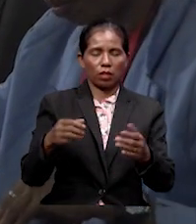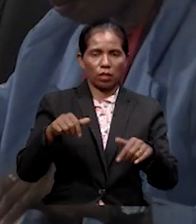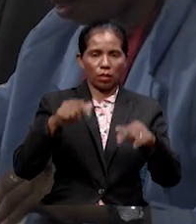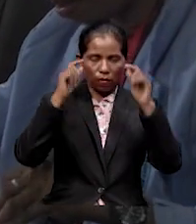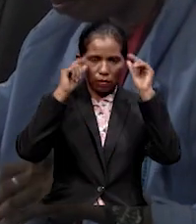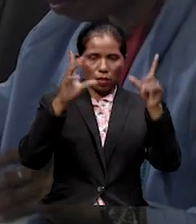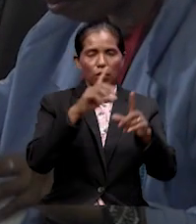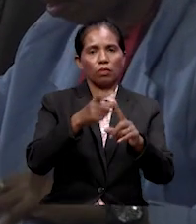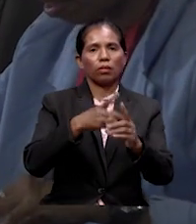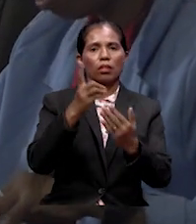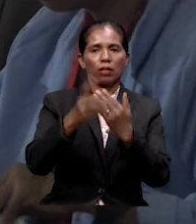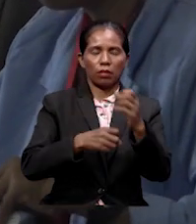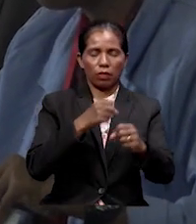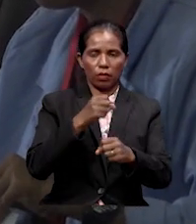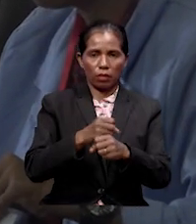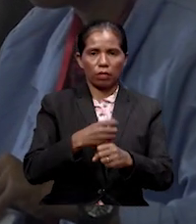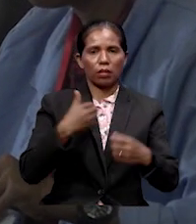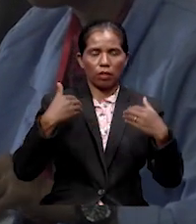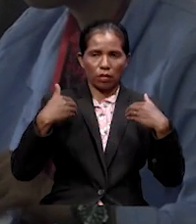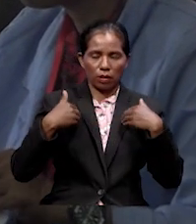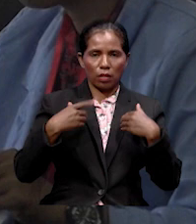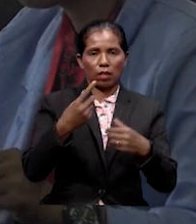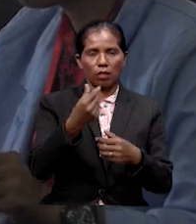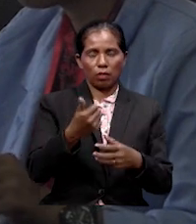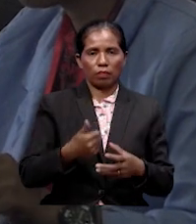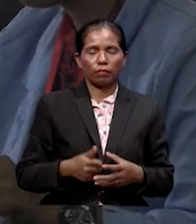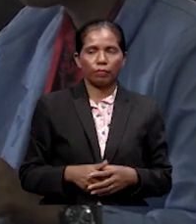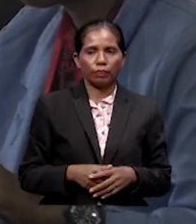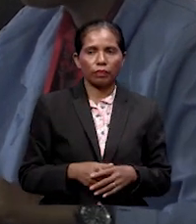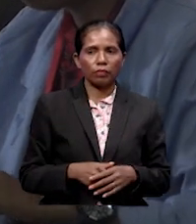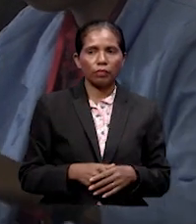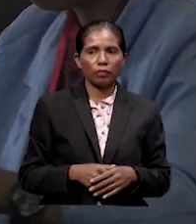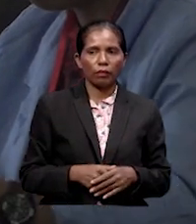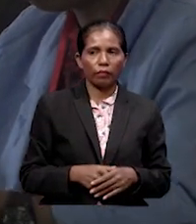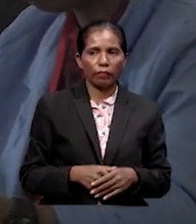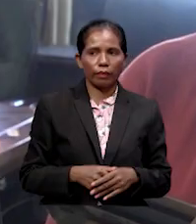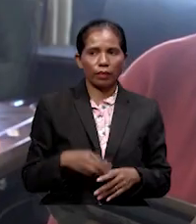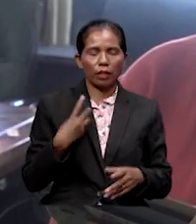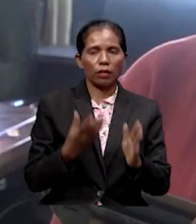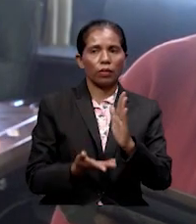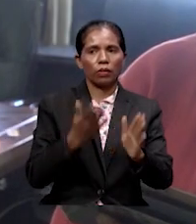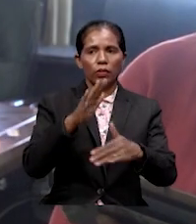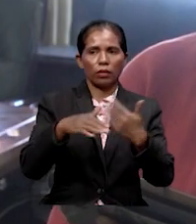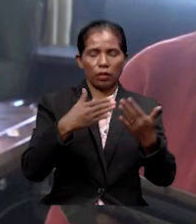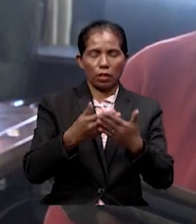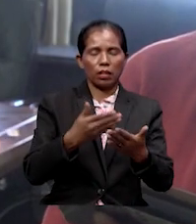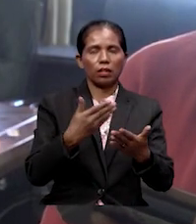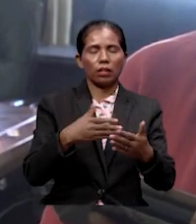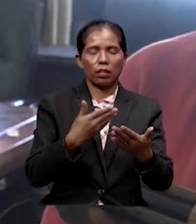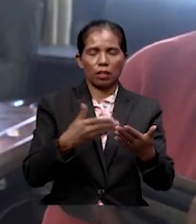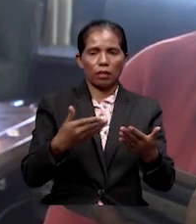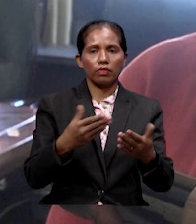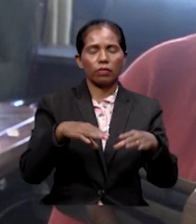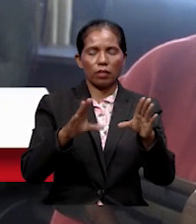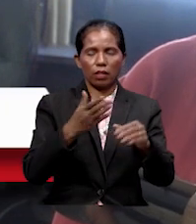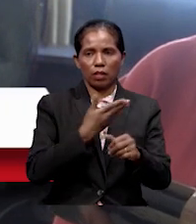dezembro tinang kotuk ia inflasaun uituang. Quando imposto sai, automaticamente preço sai, né? Preço sai, mas também não é